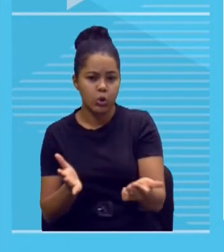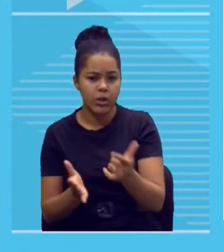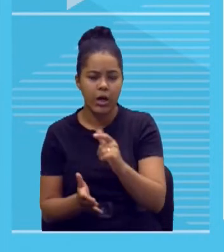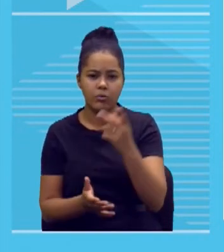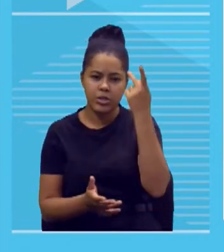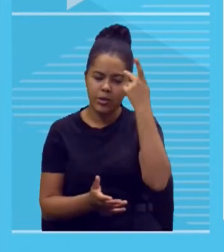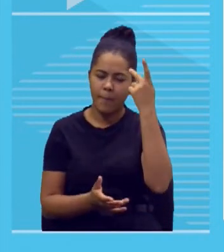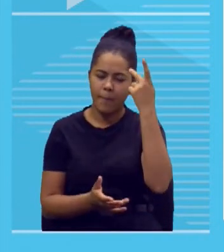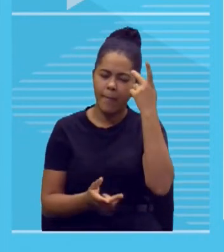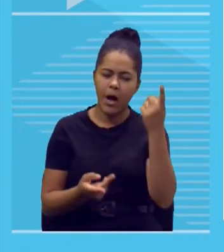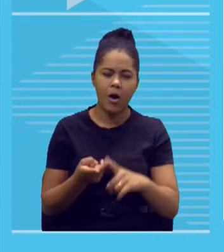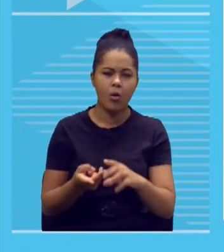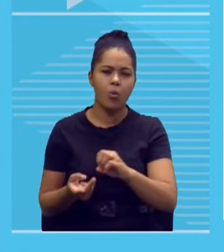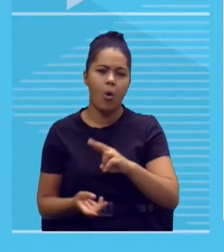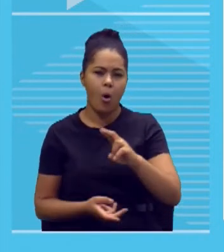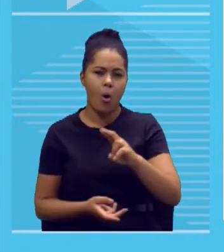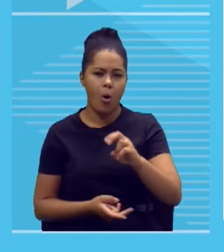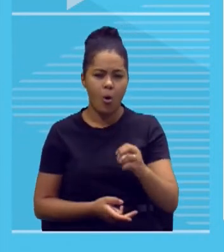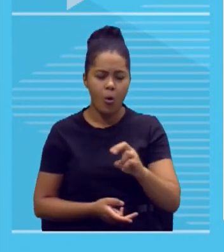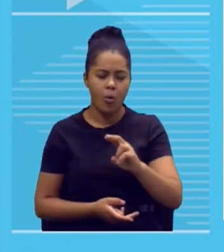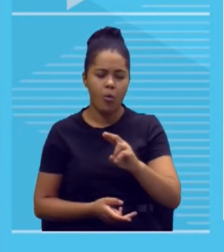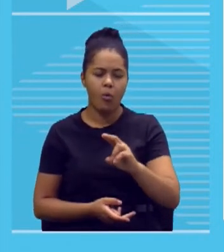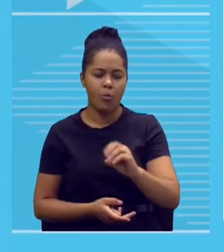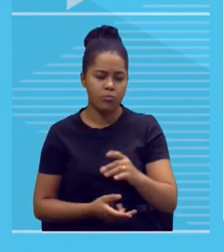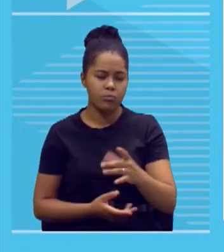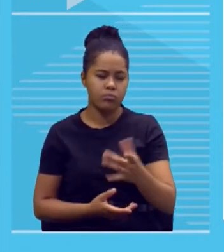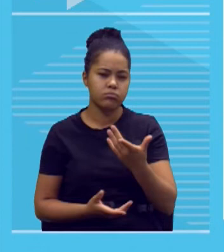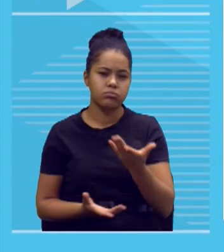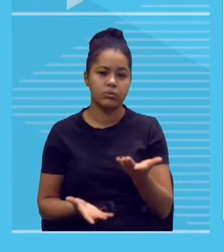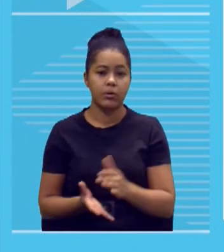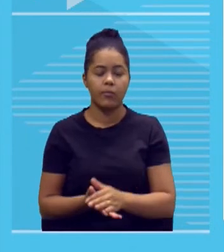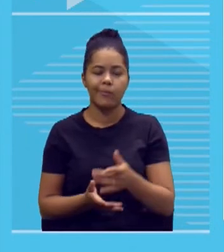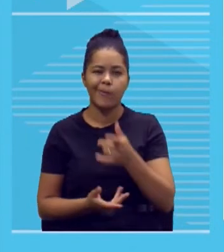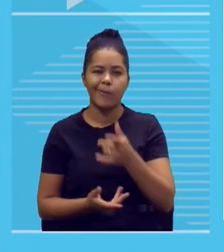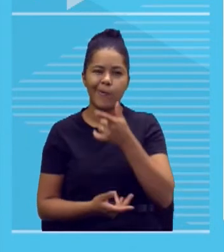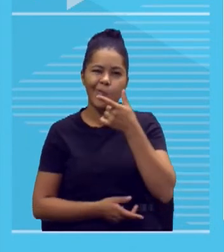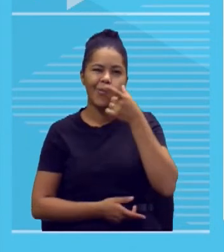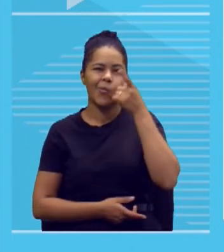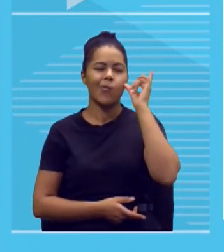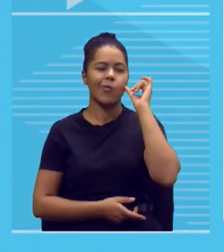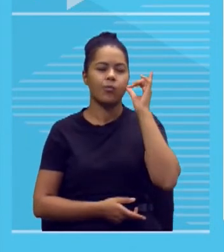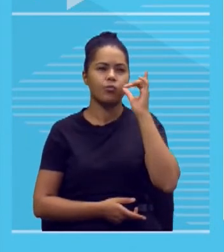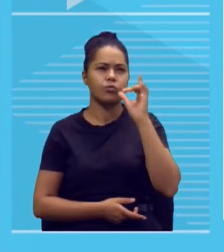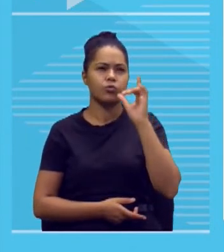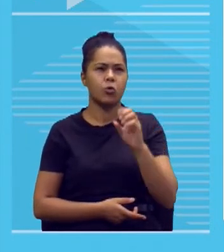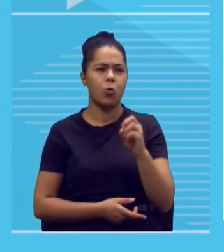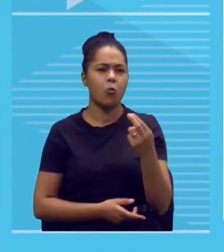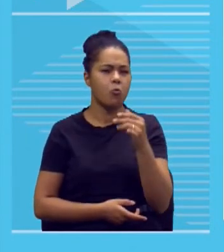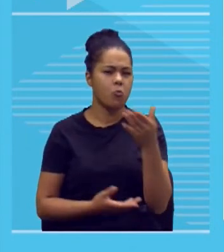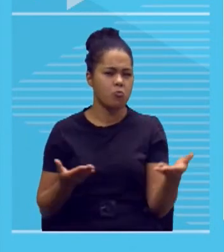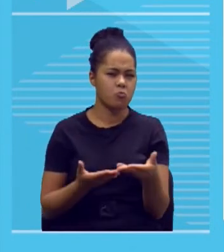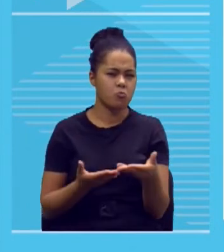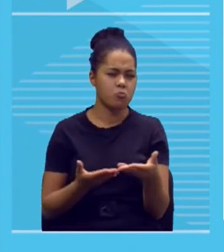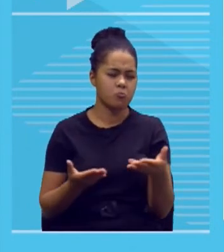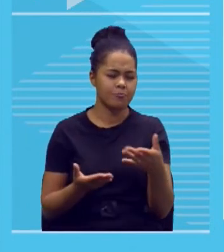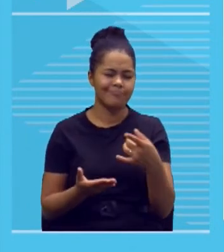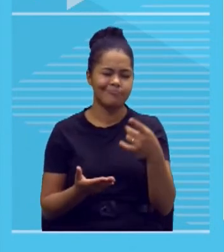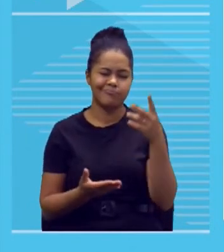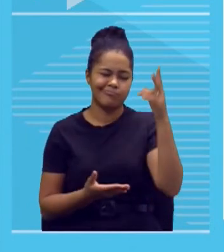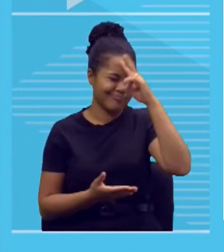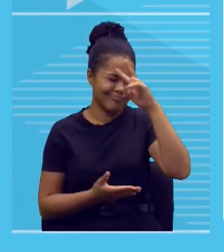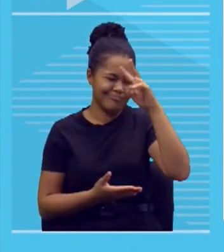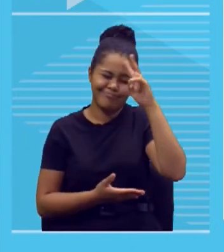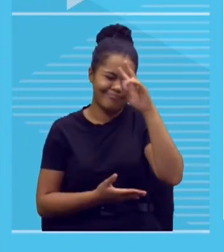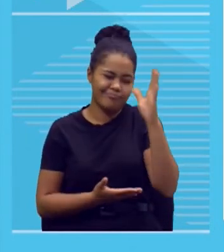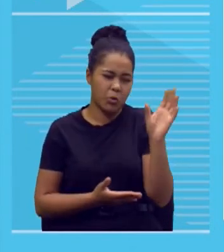é daí que eu pego e eu tava vendo ontem foi foi hoje nem lembro só de informação